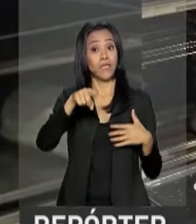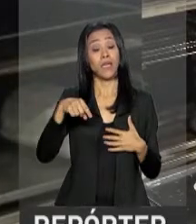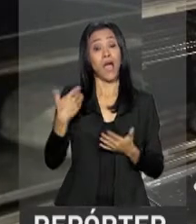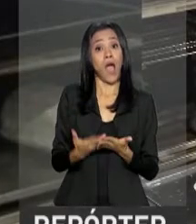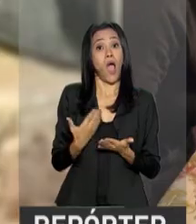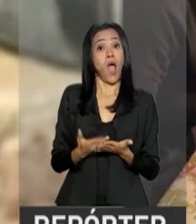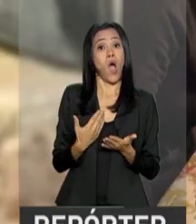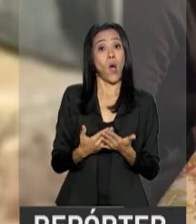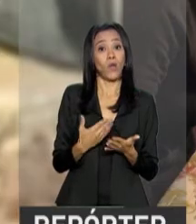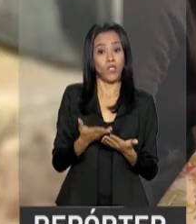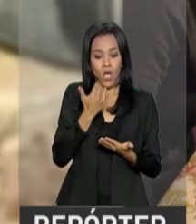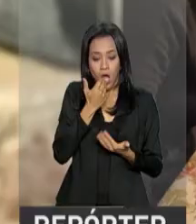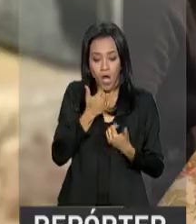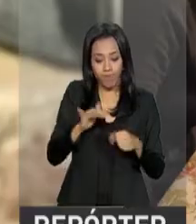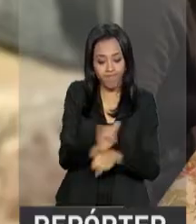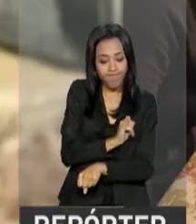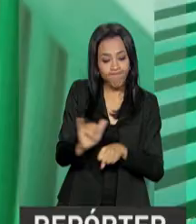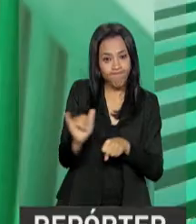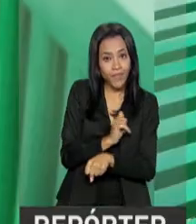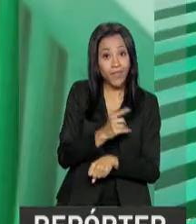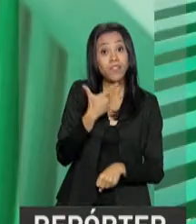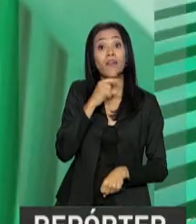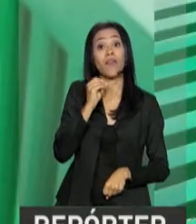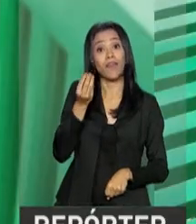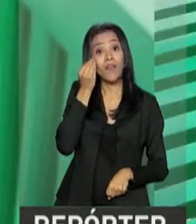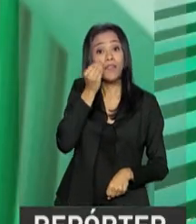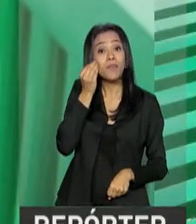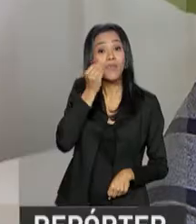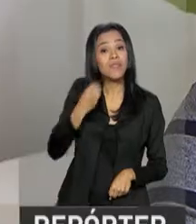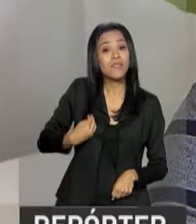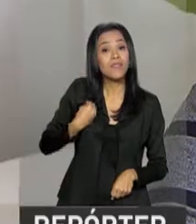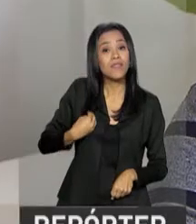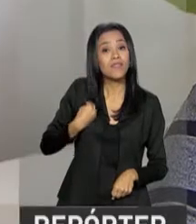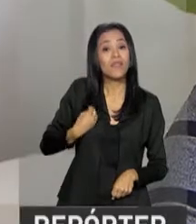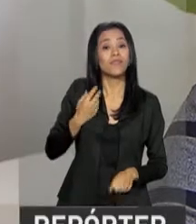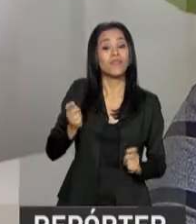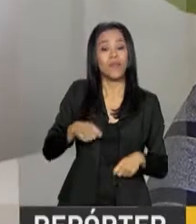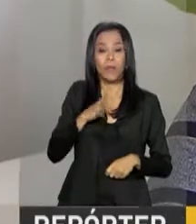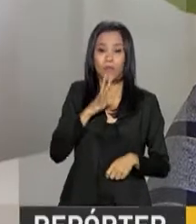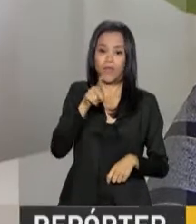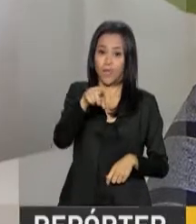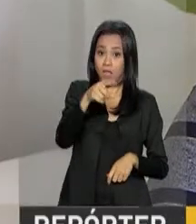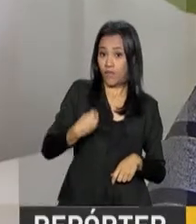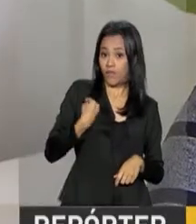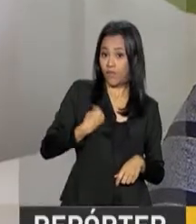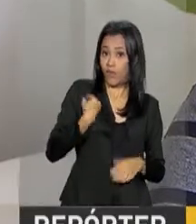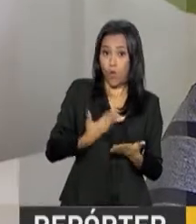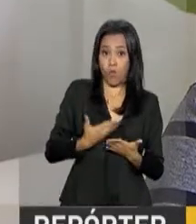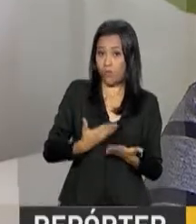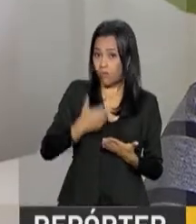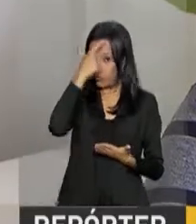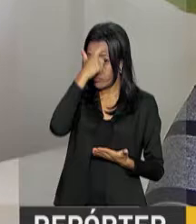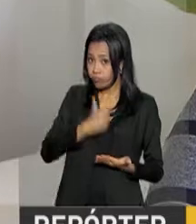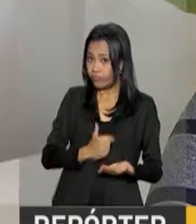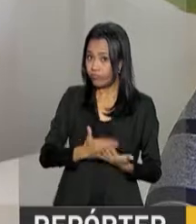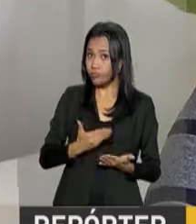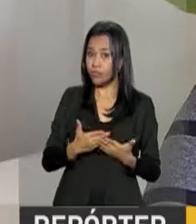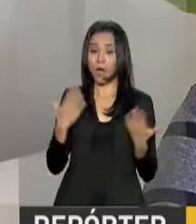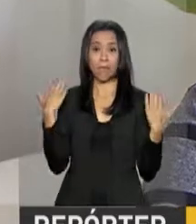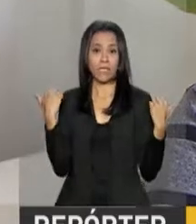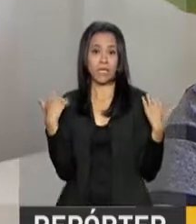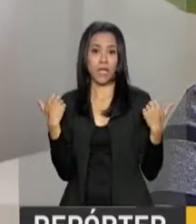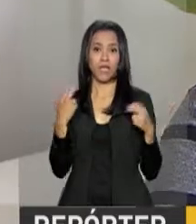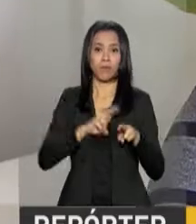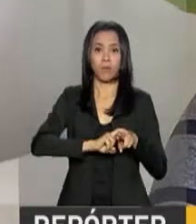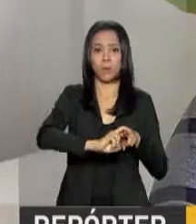gastronomia detalhes que só quem viveu lá pode conhecer de ver com o estudante tiago entrou